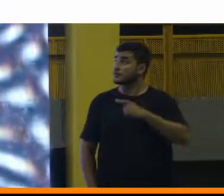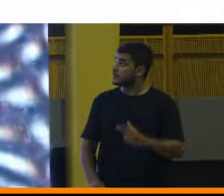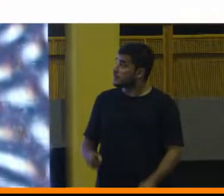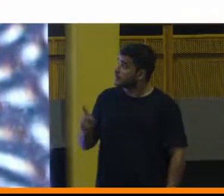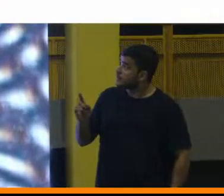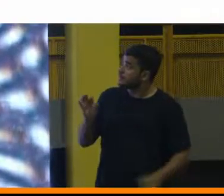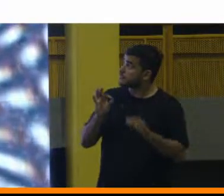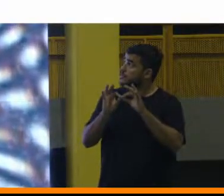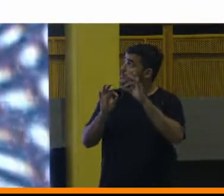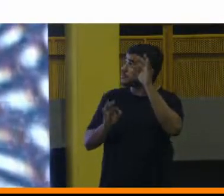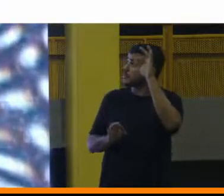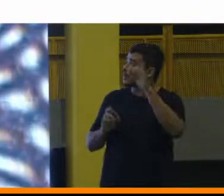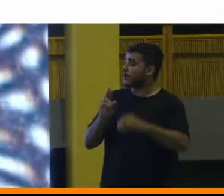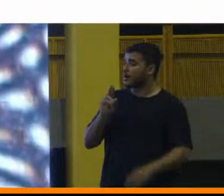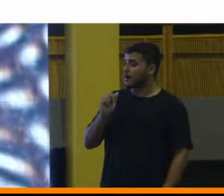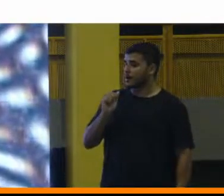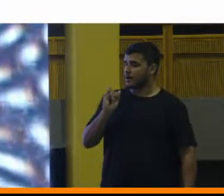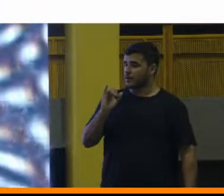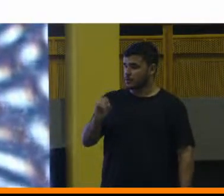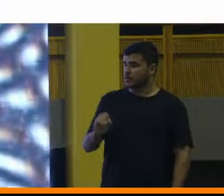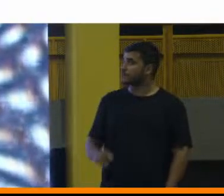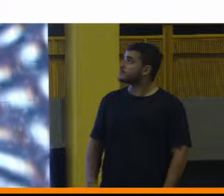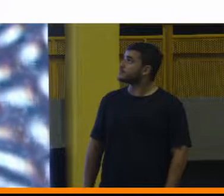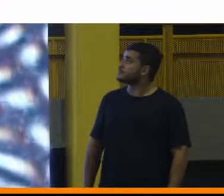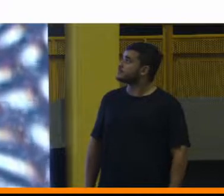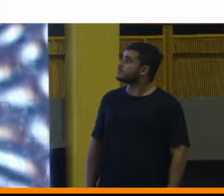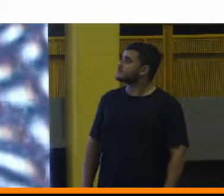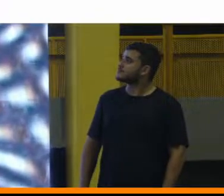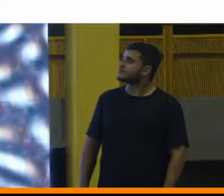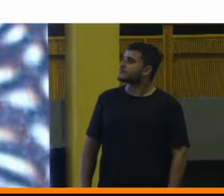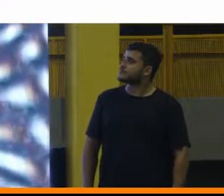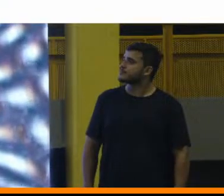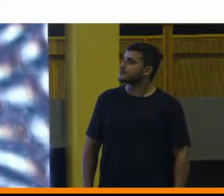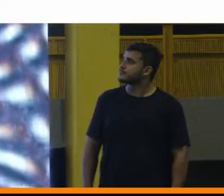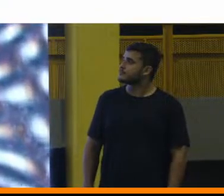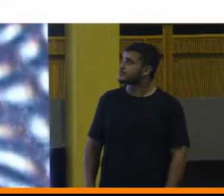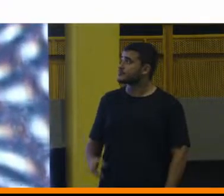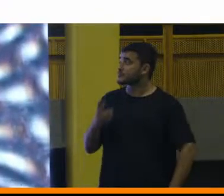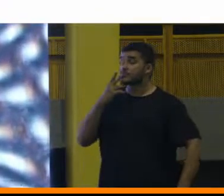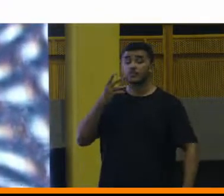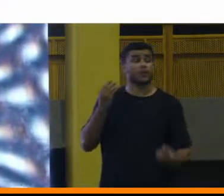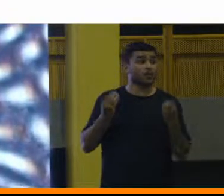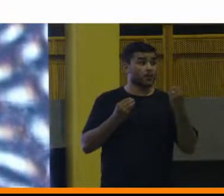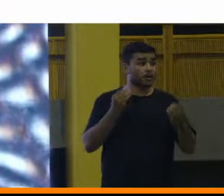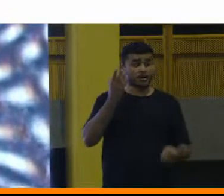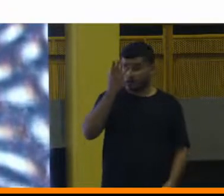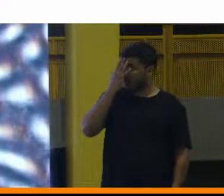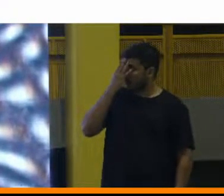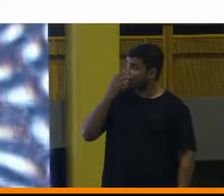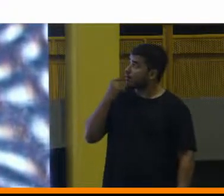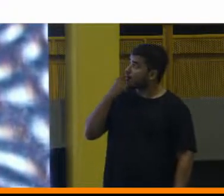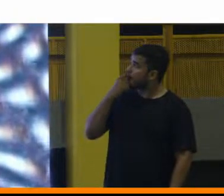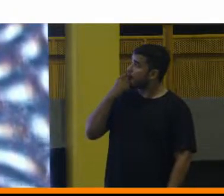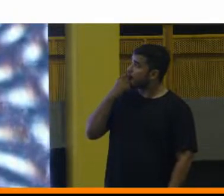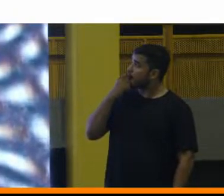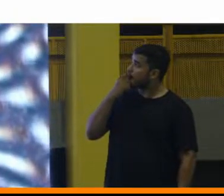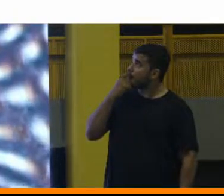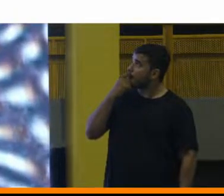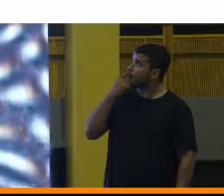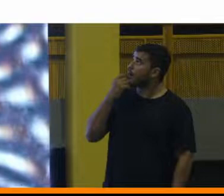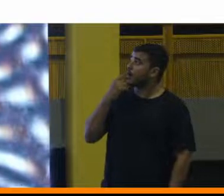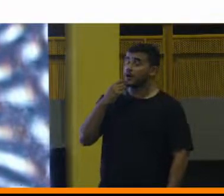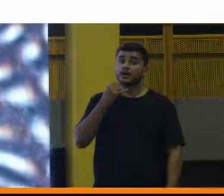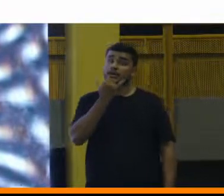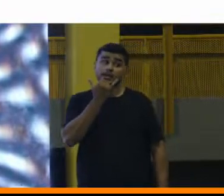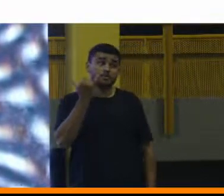maior. Olha o raio R2. Lembra o que eu falei da aceleração para fazer curva? Depende